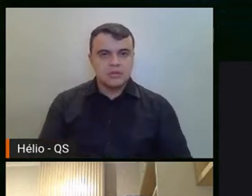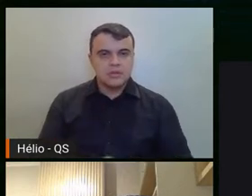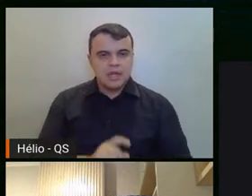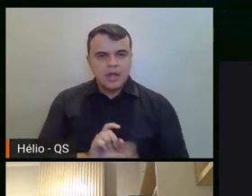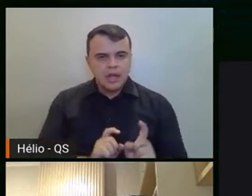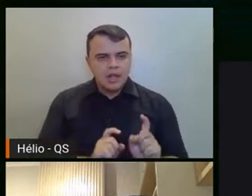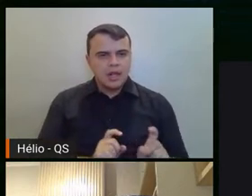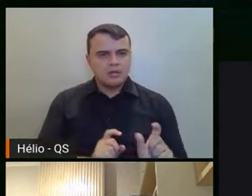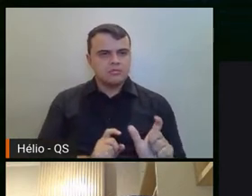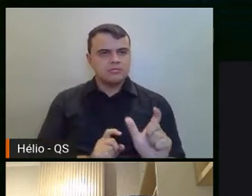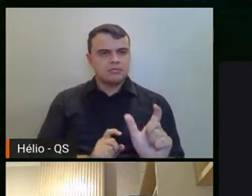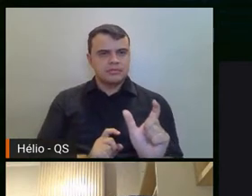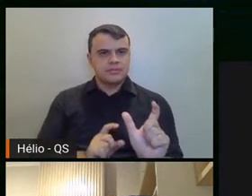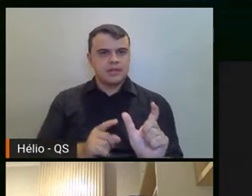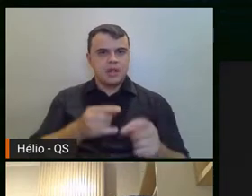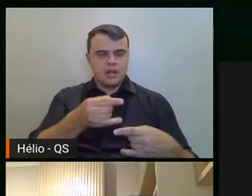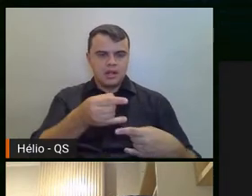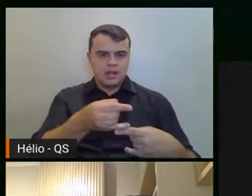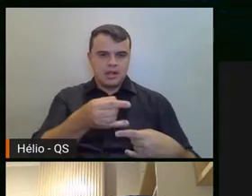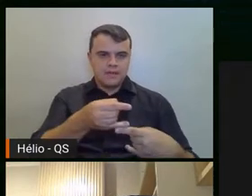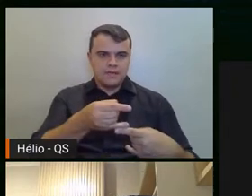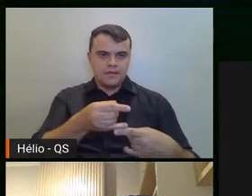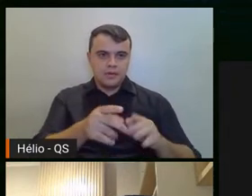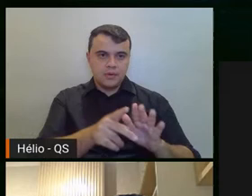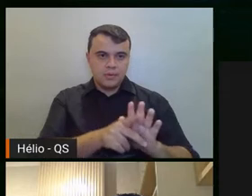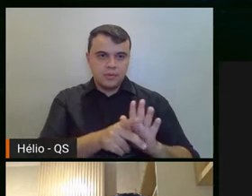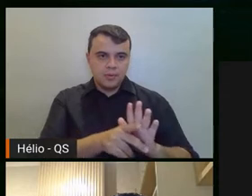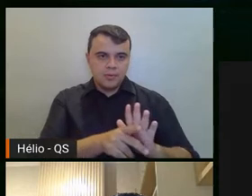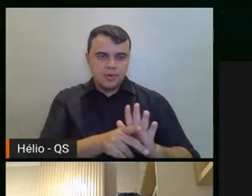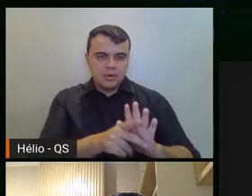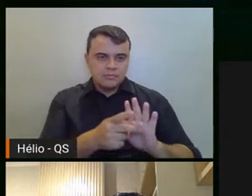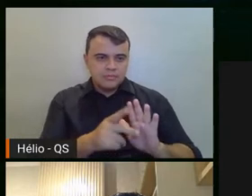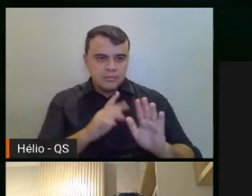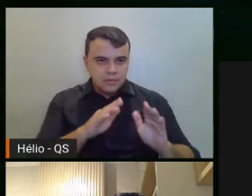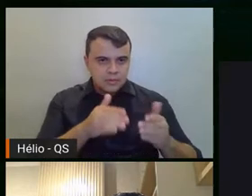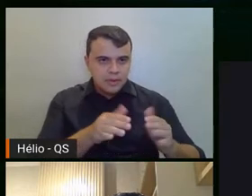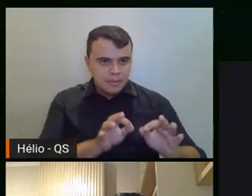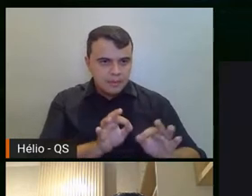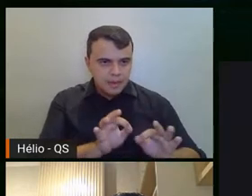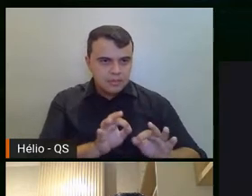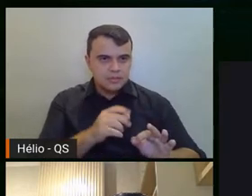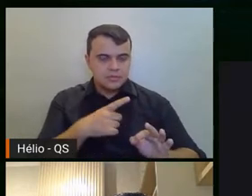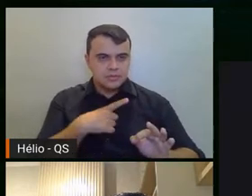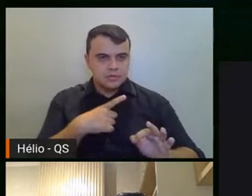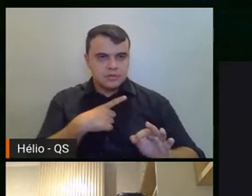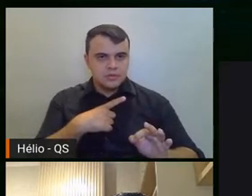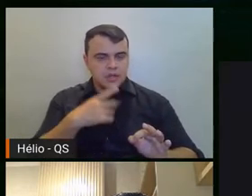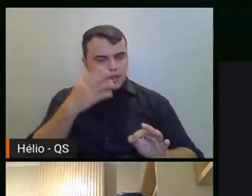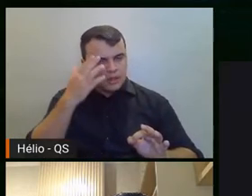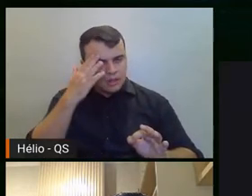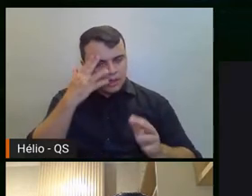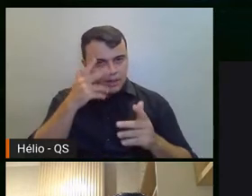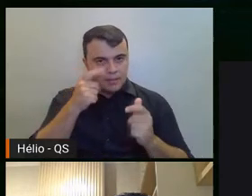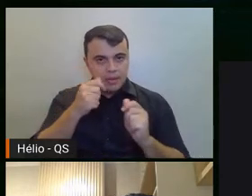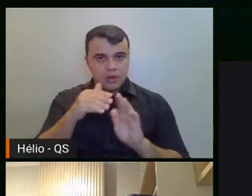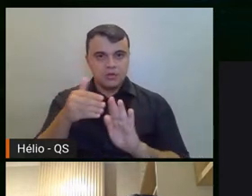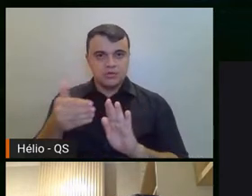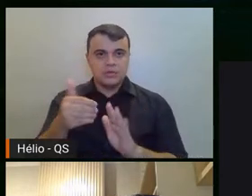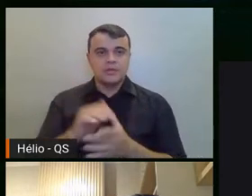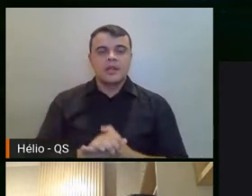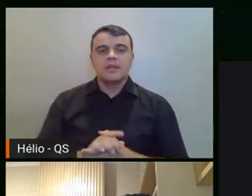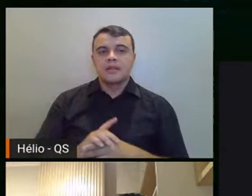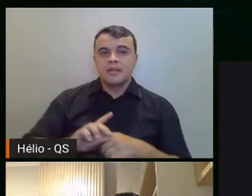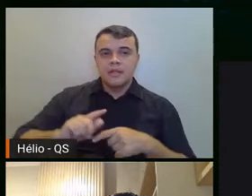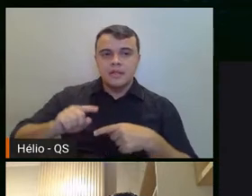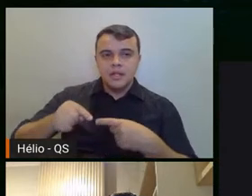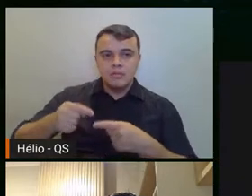aqui que vocês vão entrar exatamente nessa Live Então esse é um módulo mais preparatório aí para vocês entenderem a jornada depois vocês